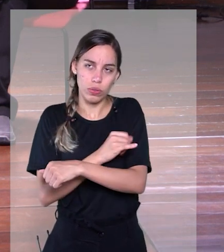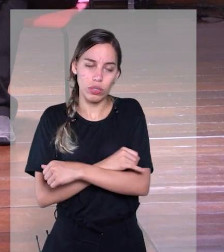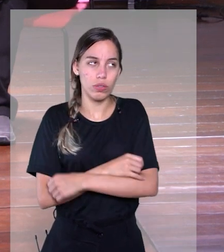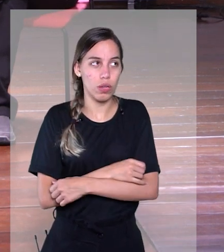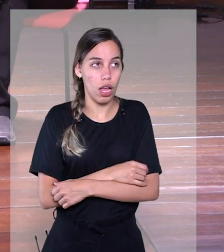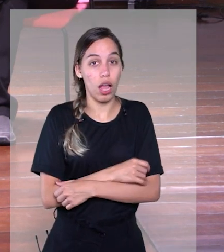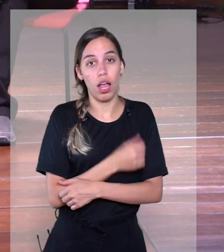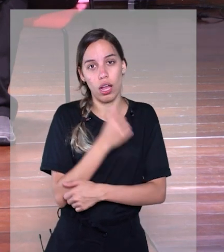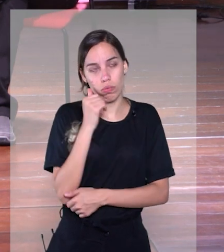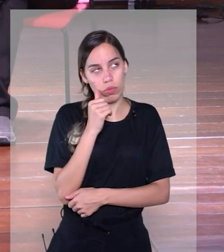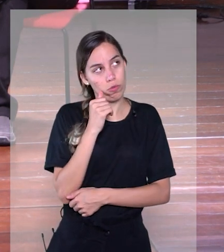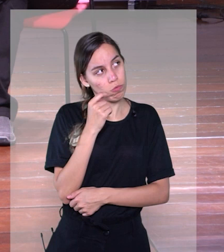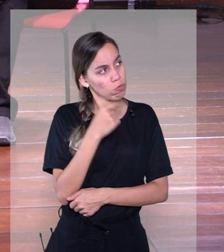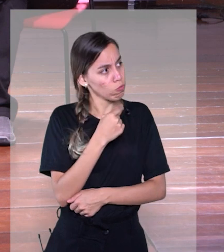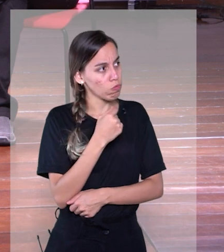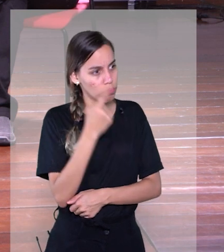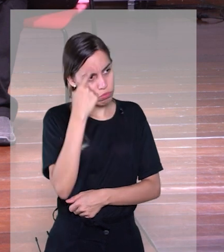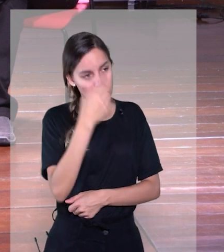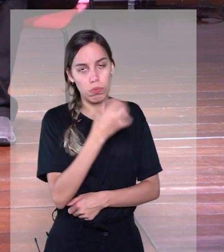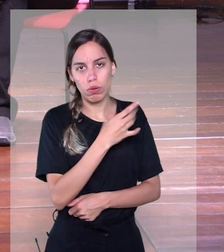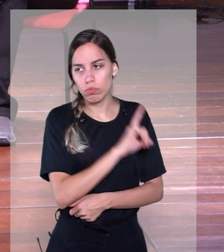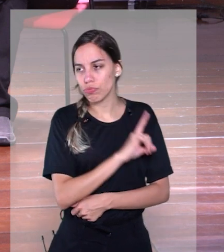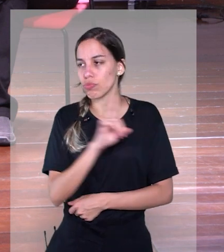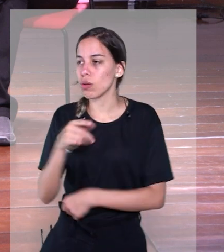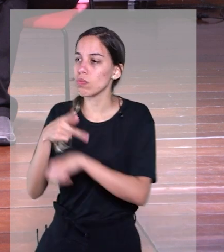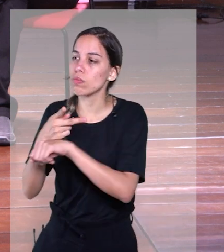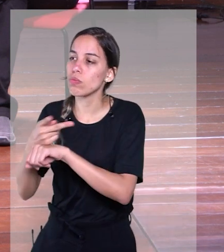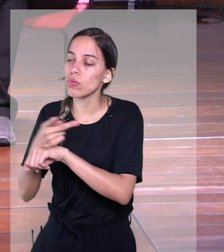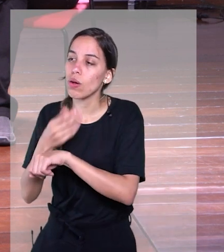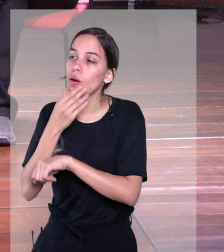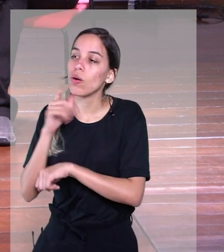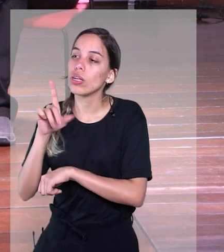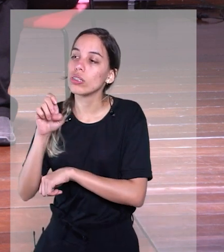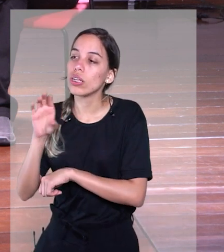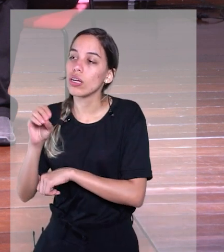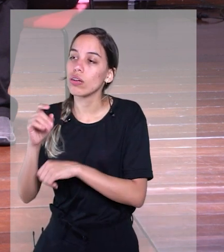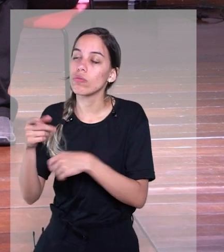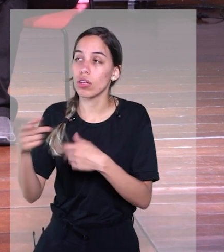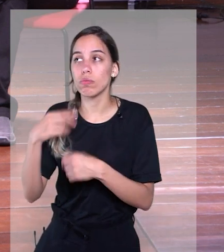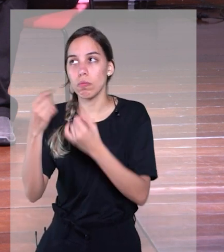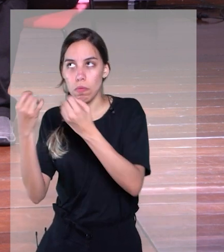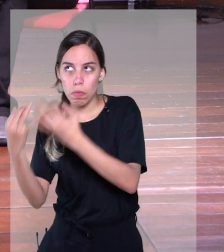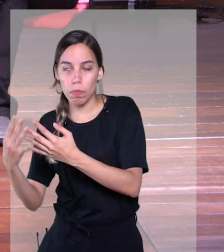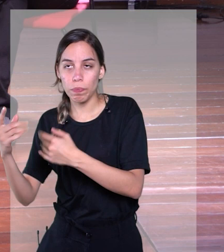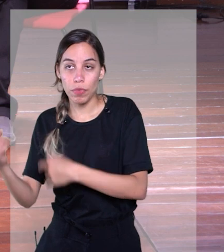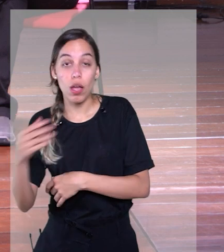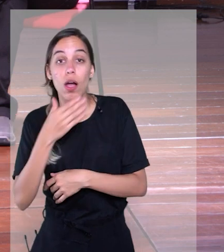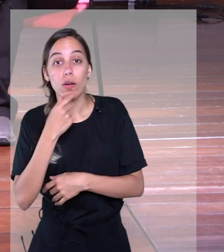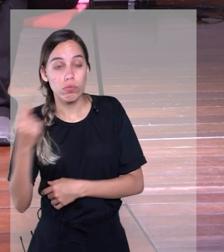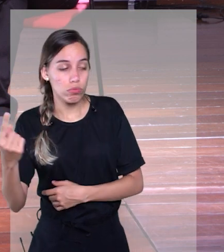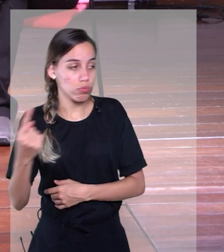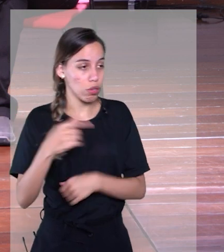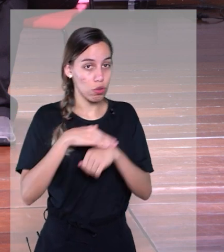e falou com o Léo Santana, que se encantou com a ideia, e o Léo me procurou, então mandei um monte de fotos para ele, enfim, estudar a